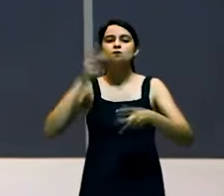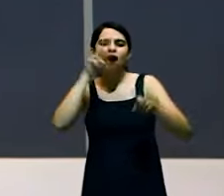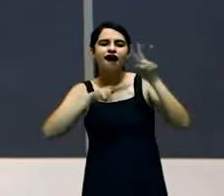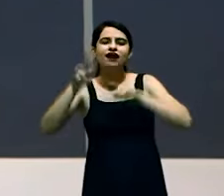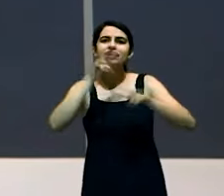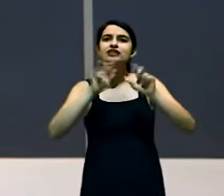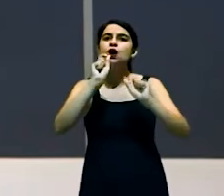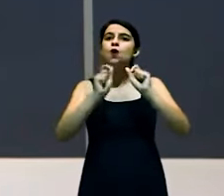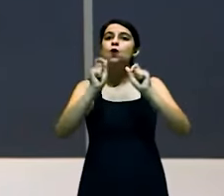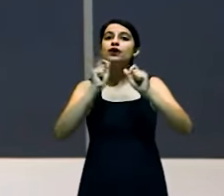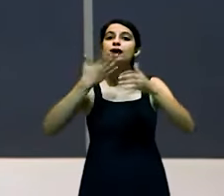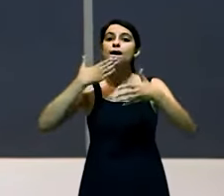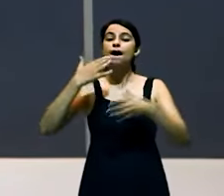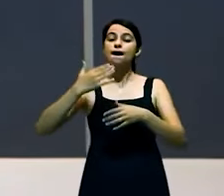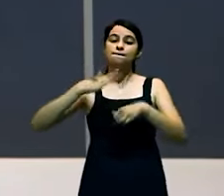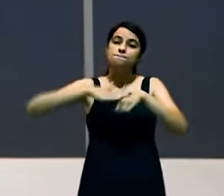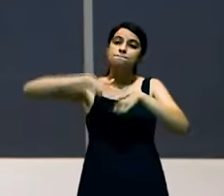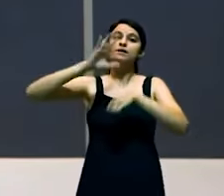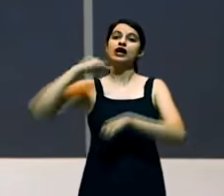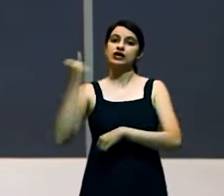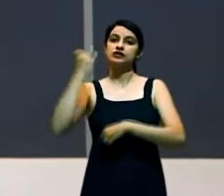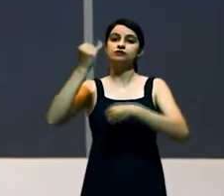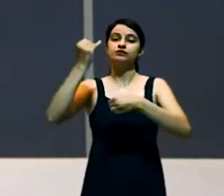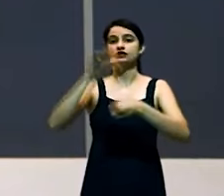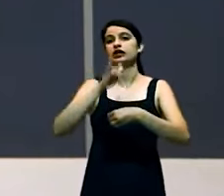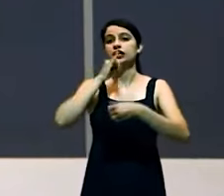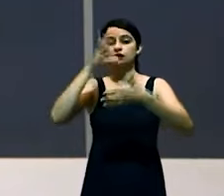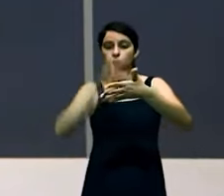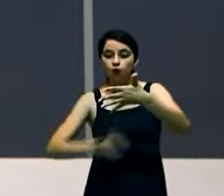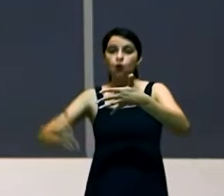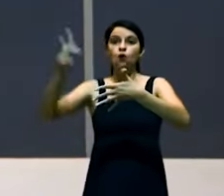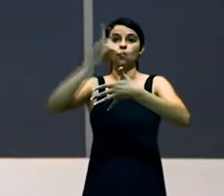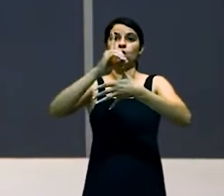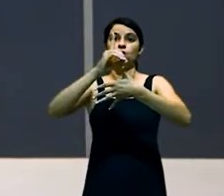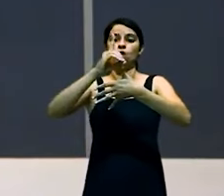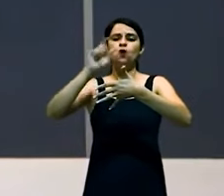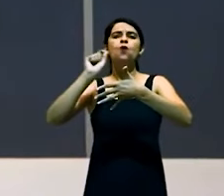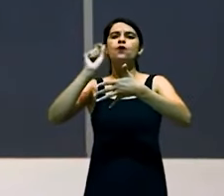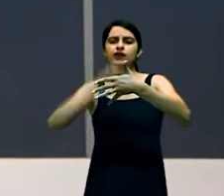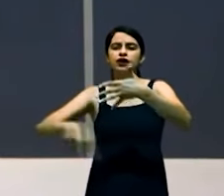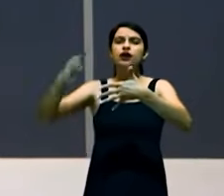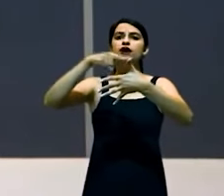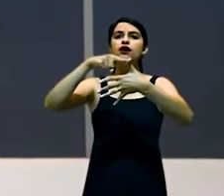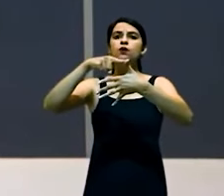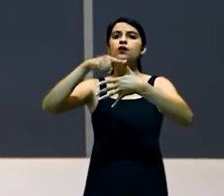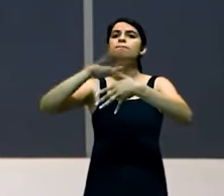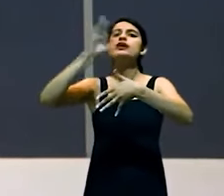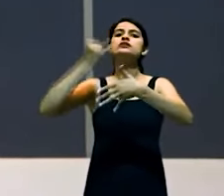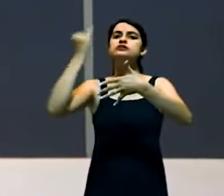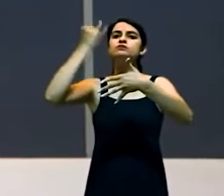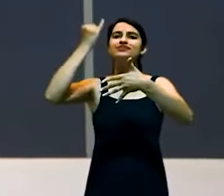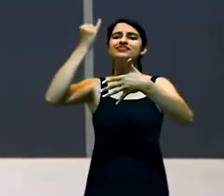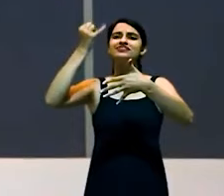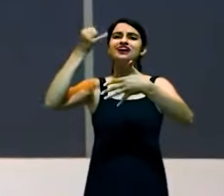Se não é prioridades, se não importa, se não é prioridade para mim, eu deixo passar. Eu